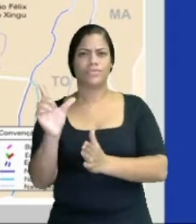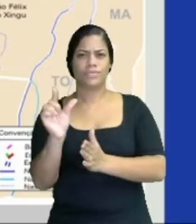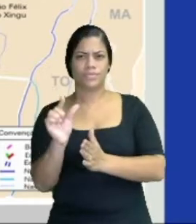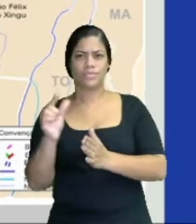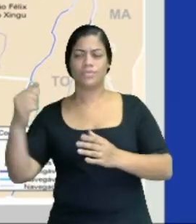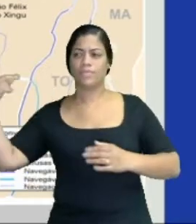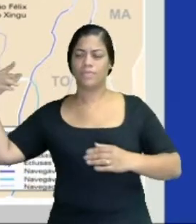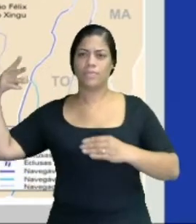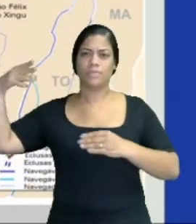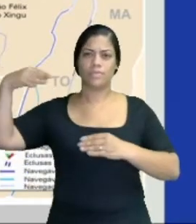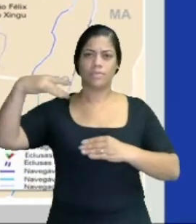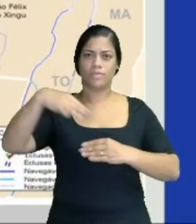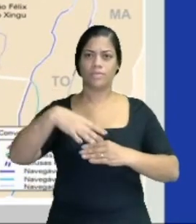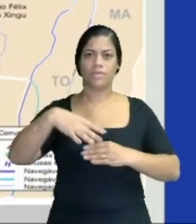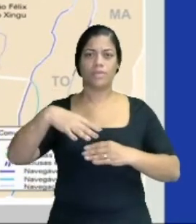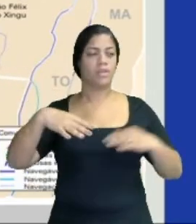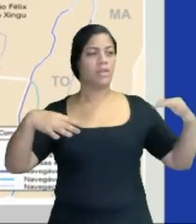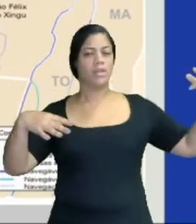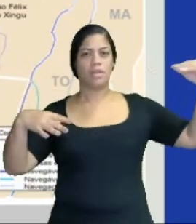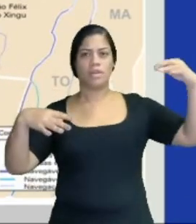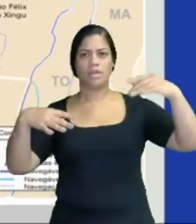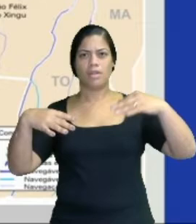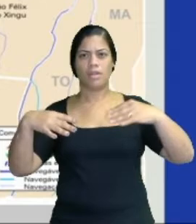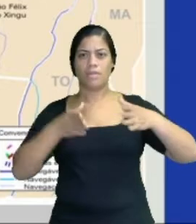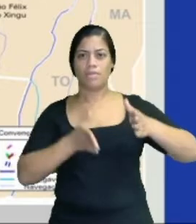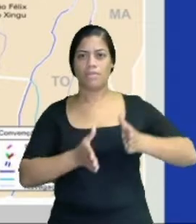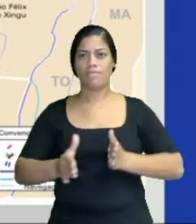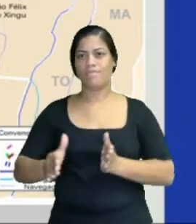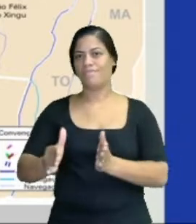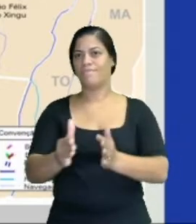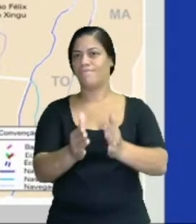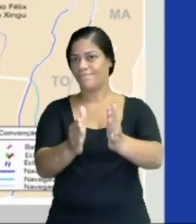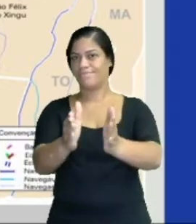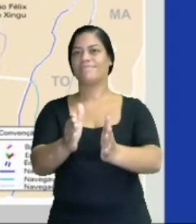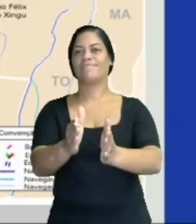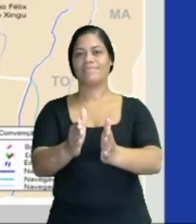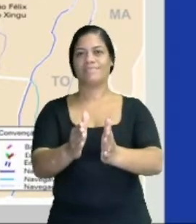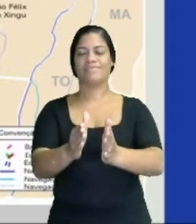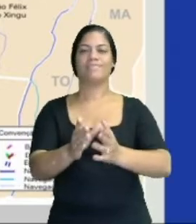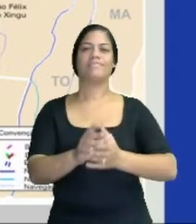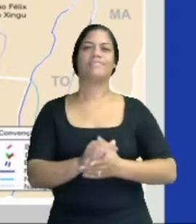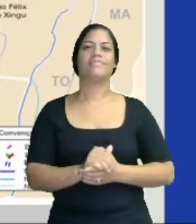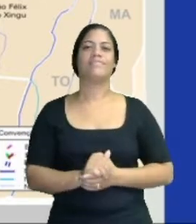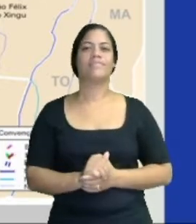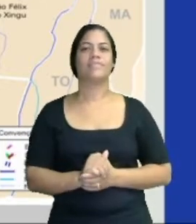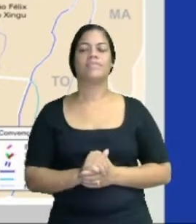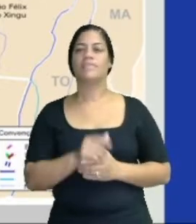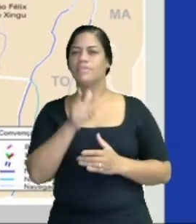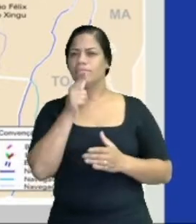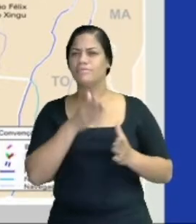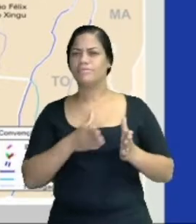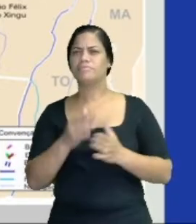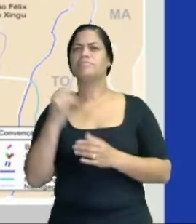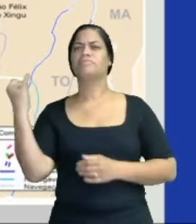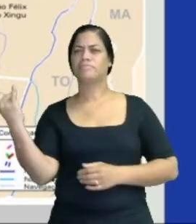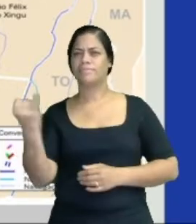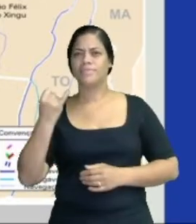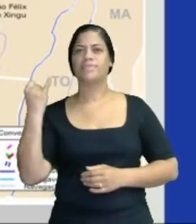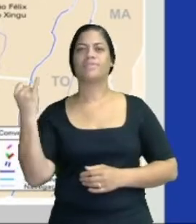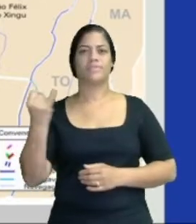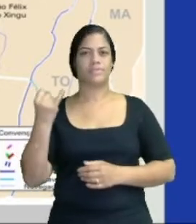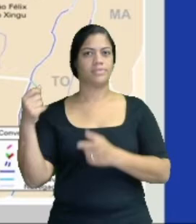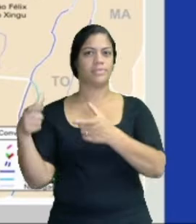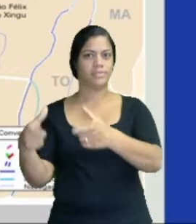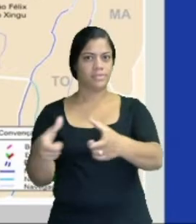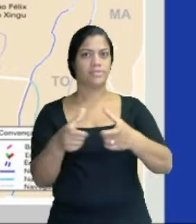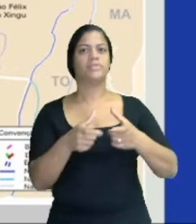que desaguam no Rio Amazonas. Seriam os afluentes do Rio Amazonas. São rios também de muita importância